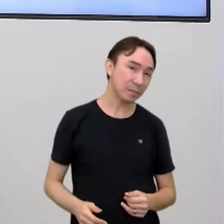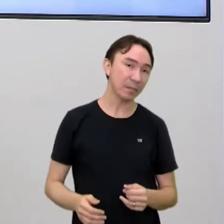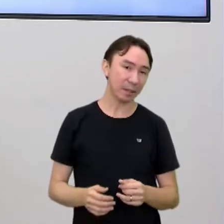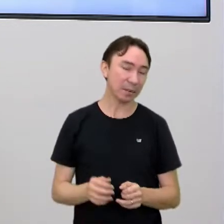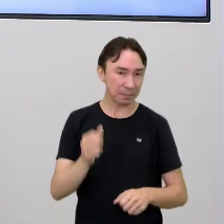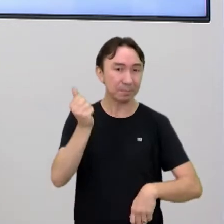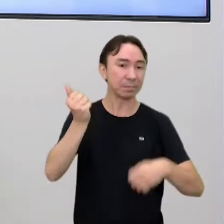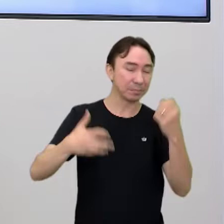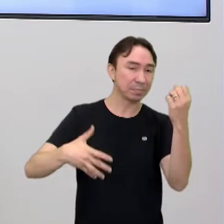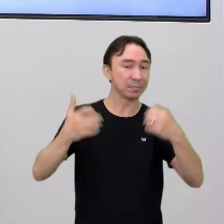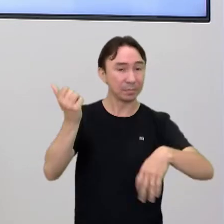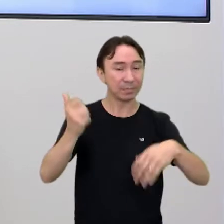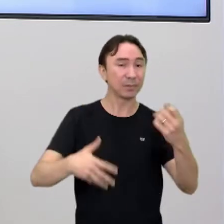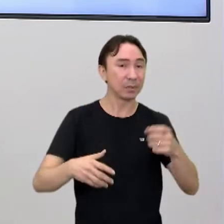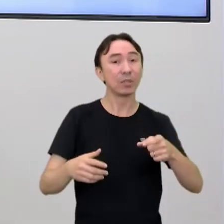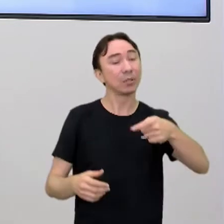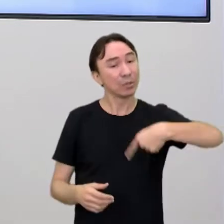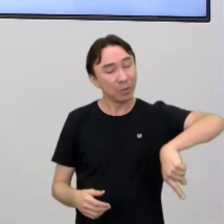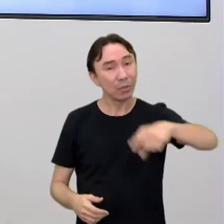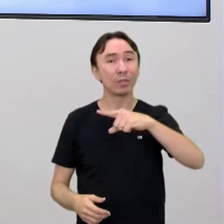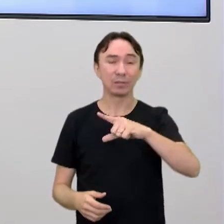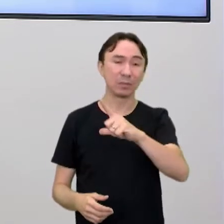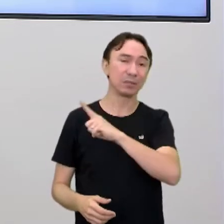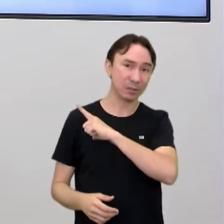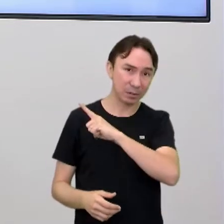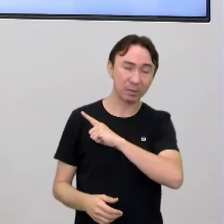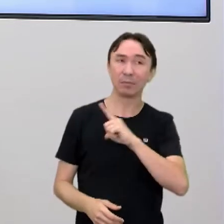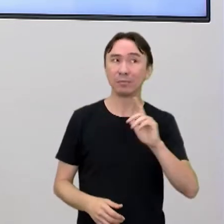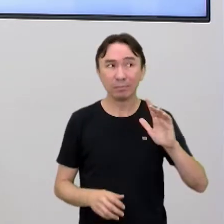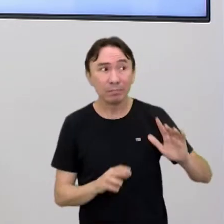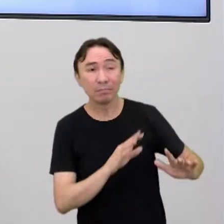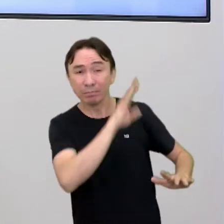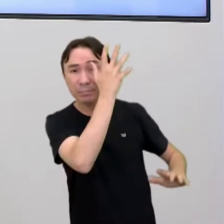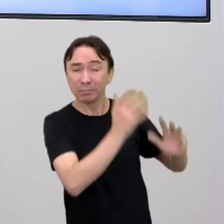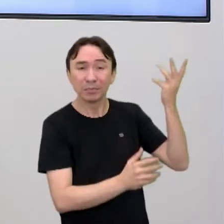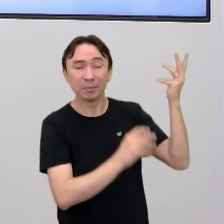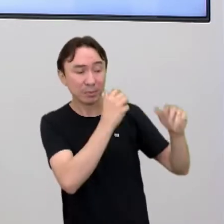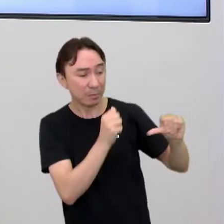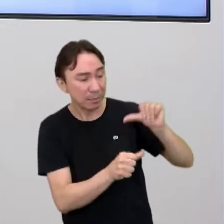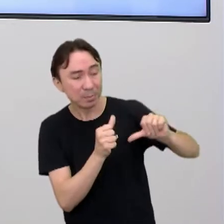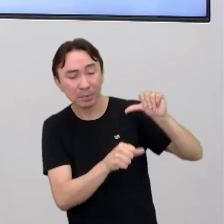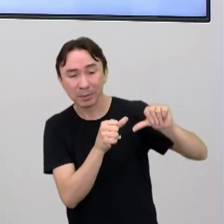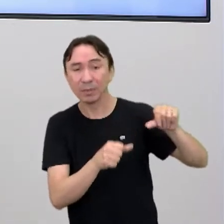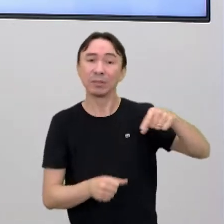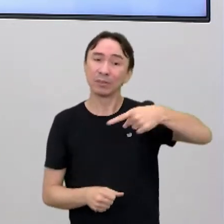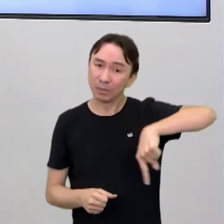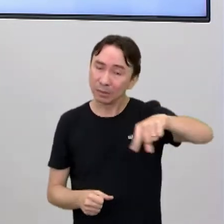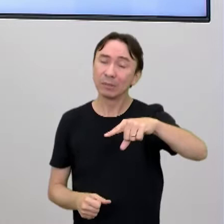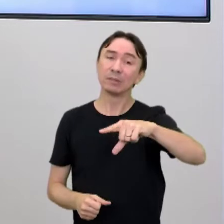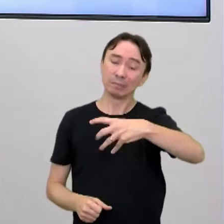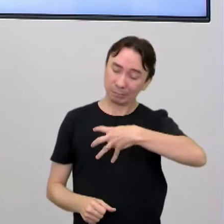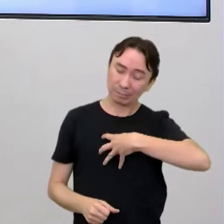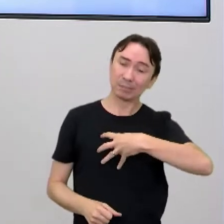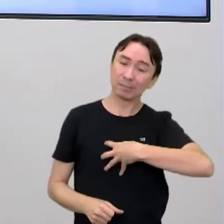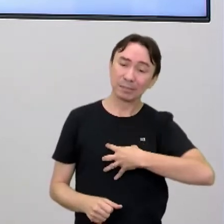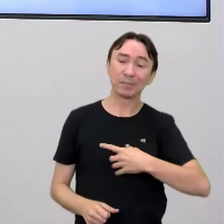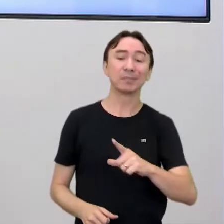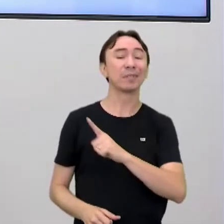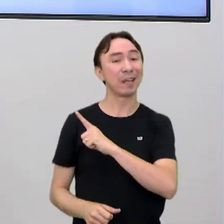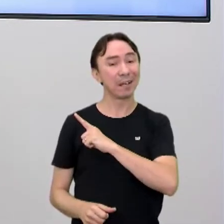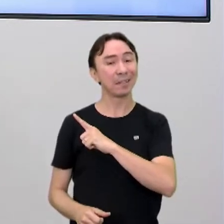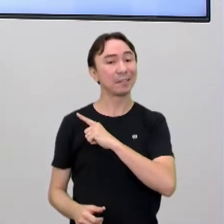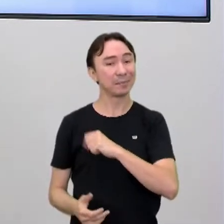desse processo. E a gente aqui tem que ser honesto para poder frisar que esse processo não foi